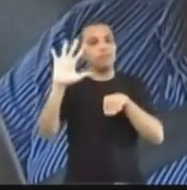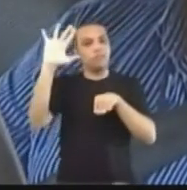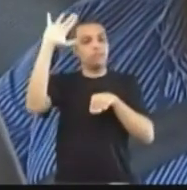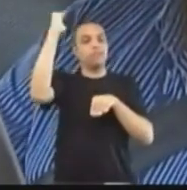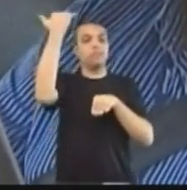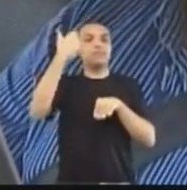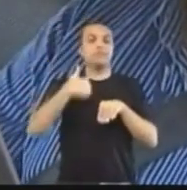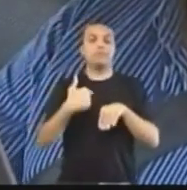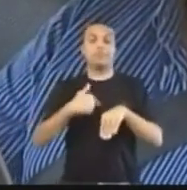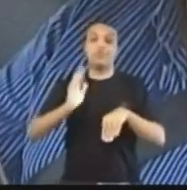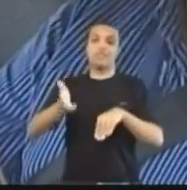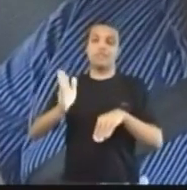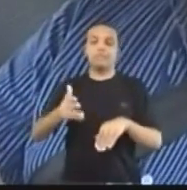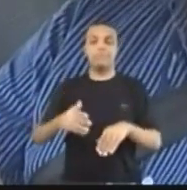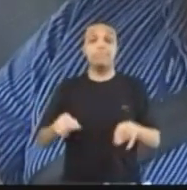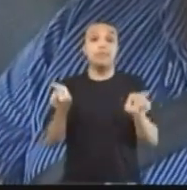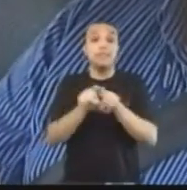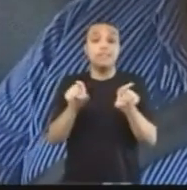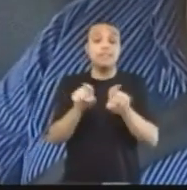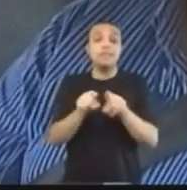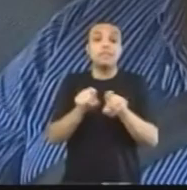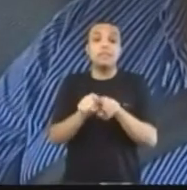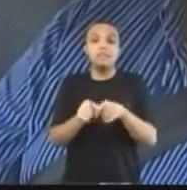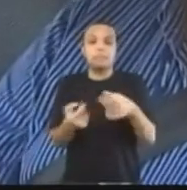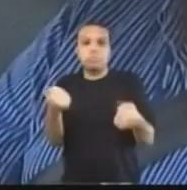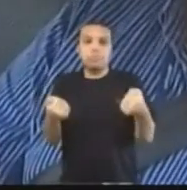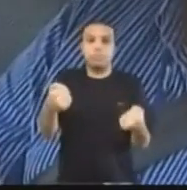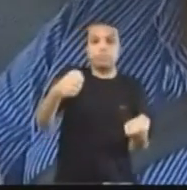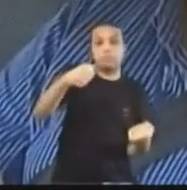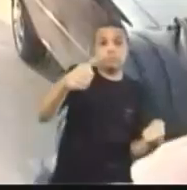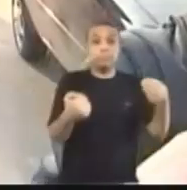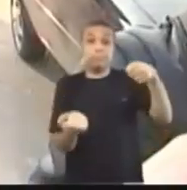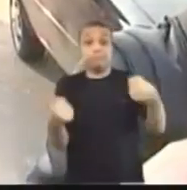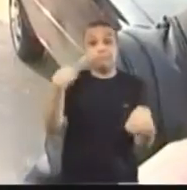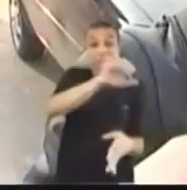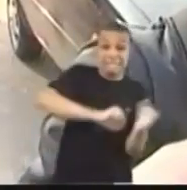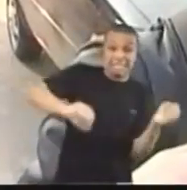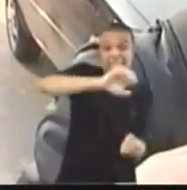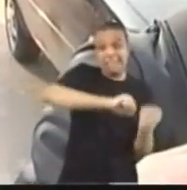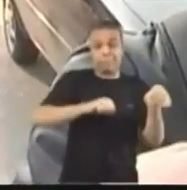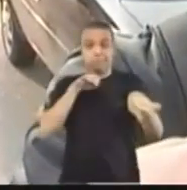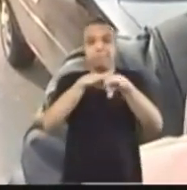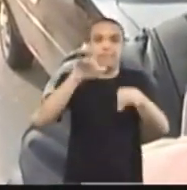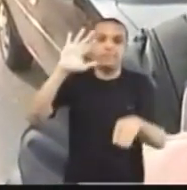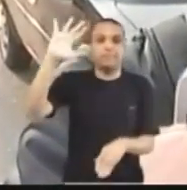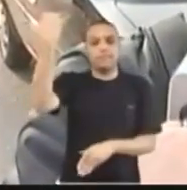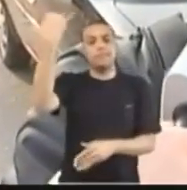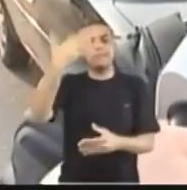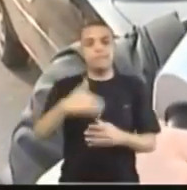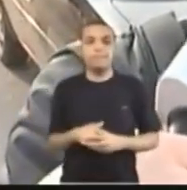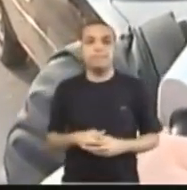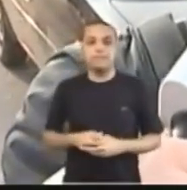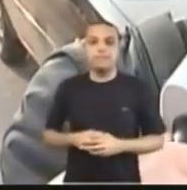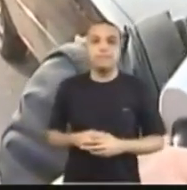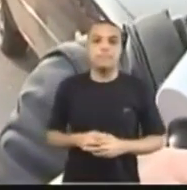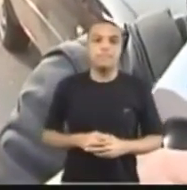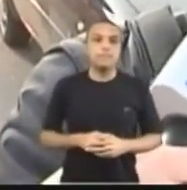carro e já cheguei a dormir em Volante também batendo o carro ah carro fechando